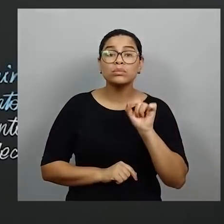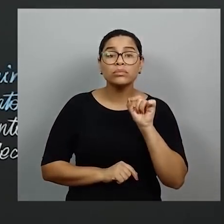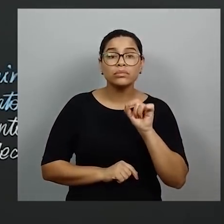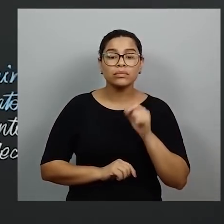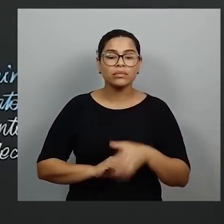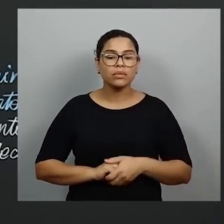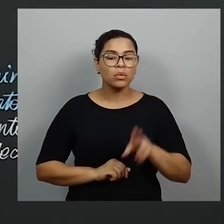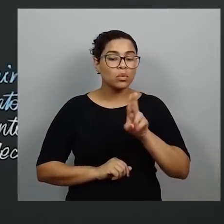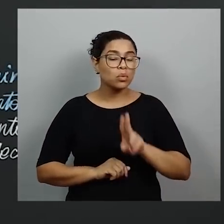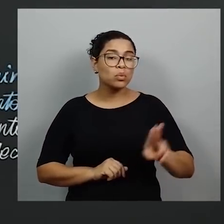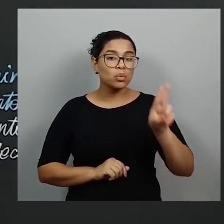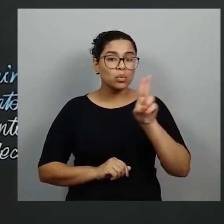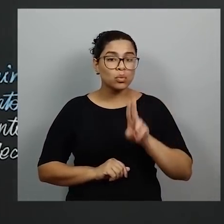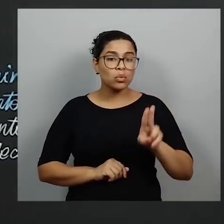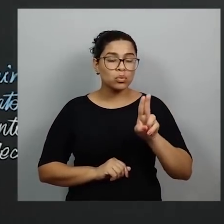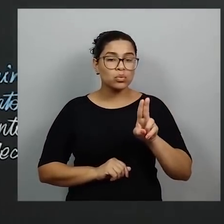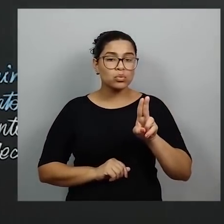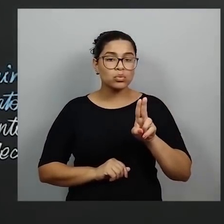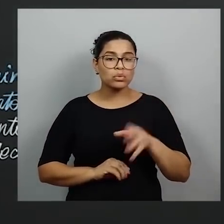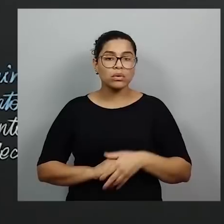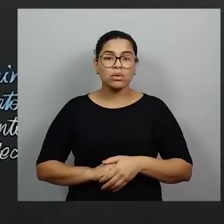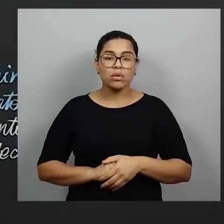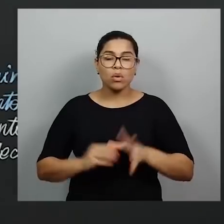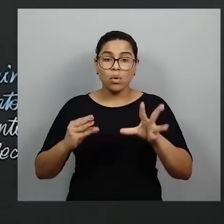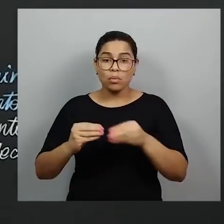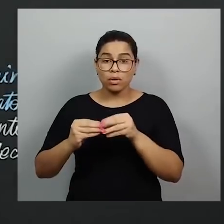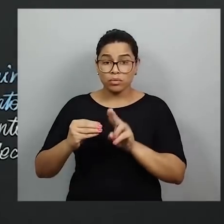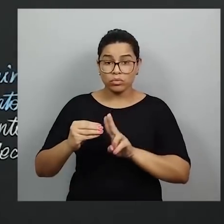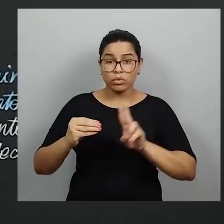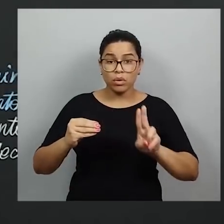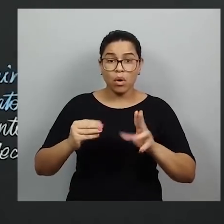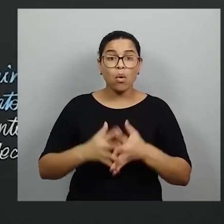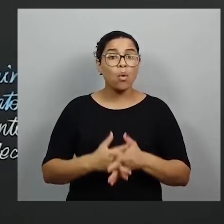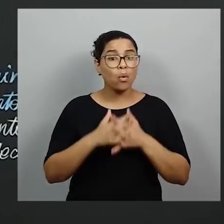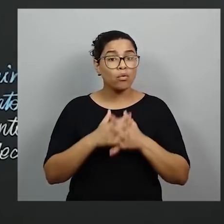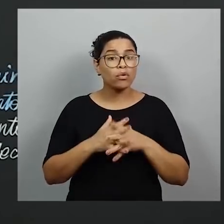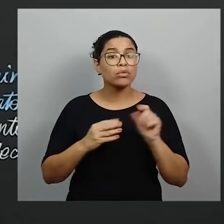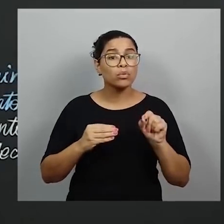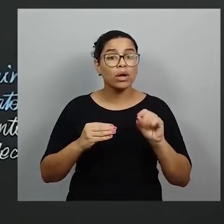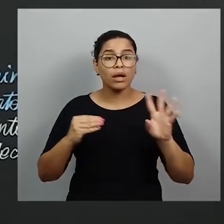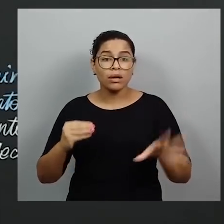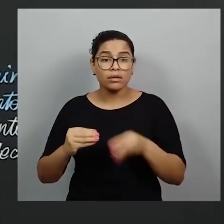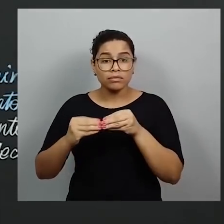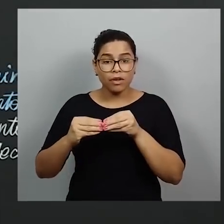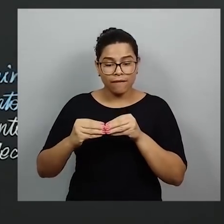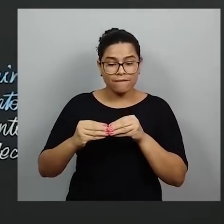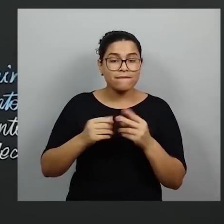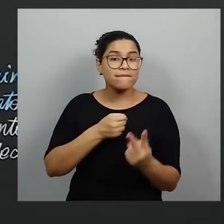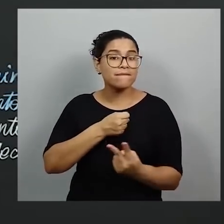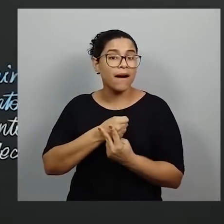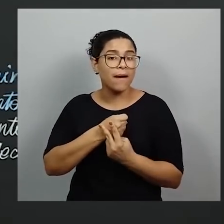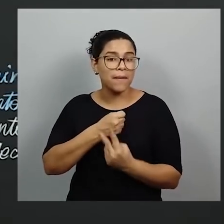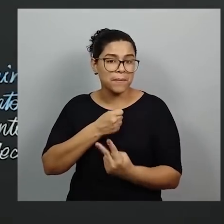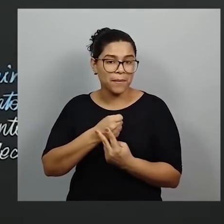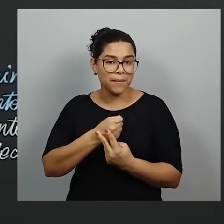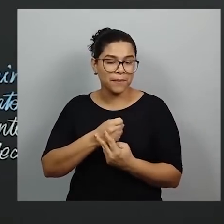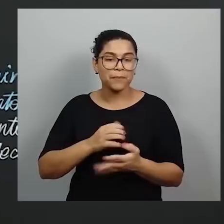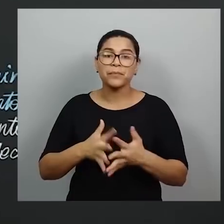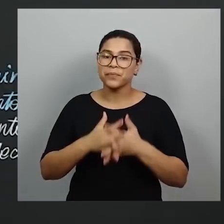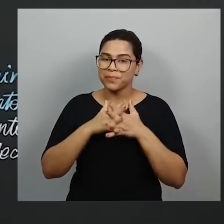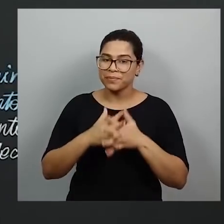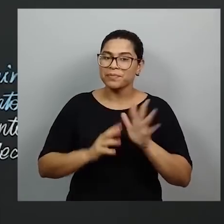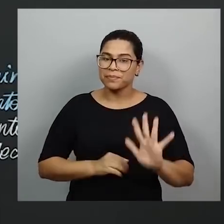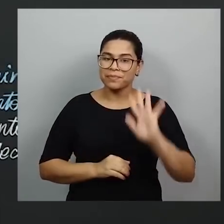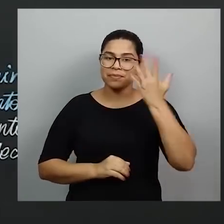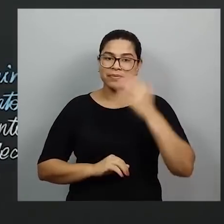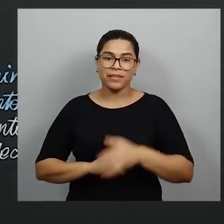a utilização do complemento nominal. As pessoas às vezes confundem com o complemento verbal. Na